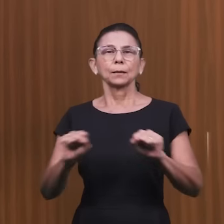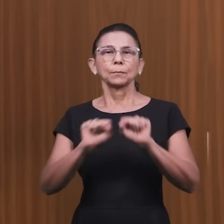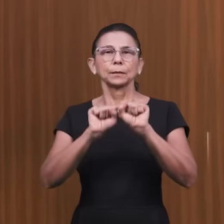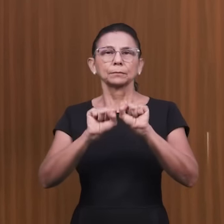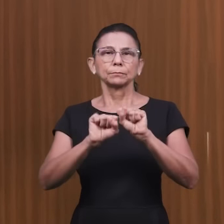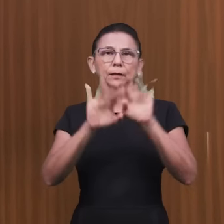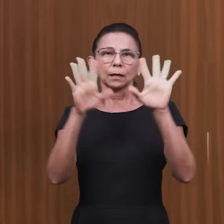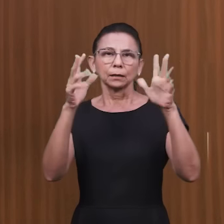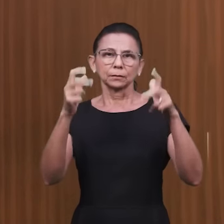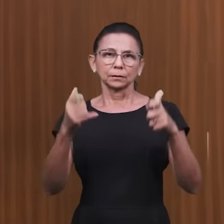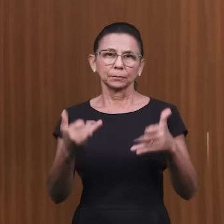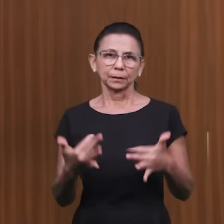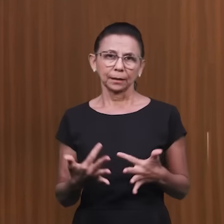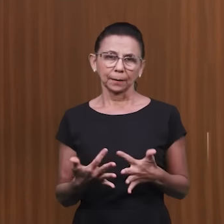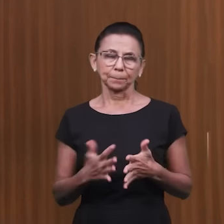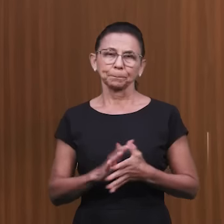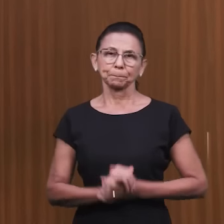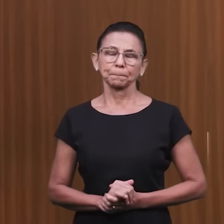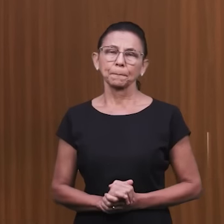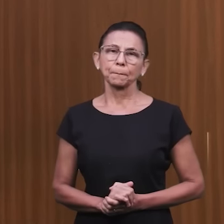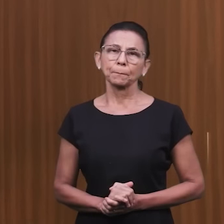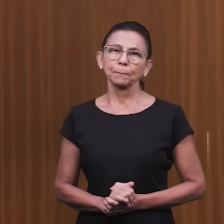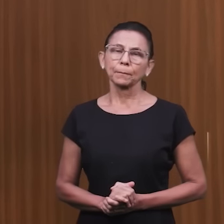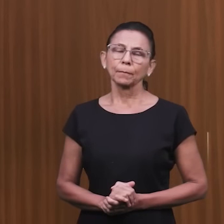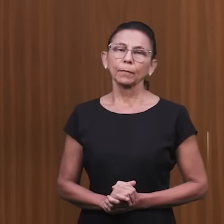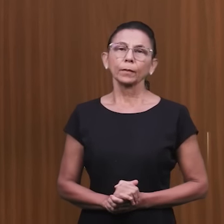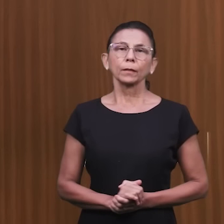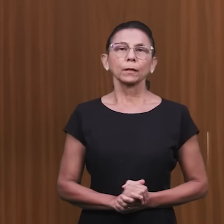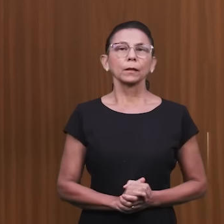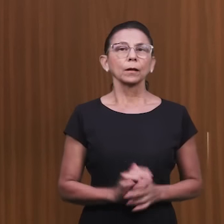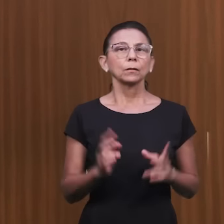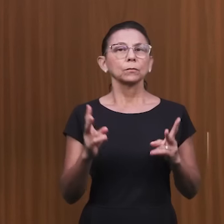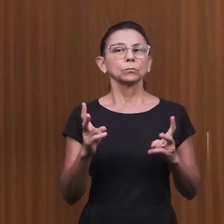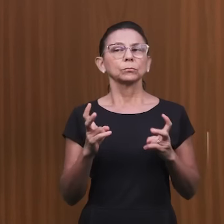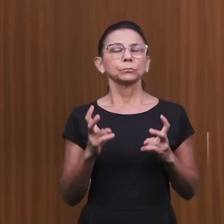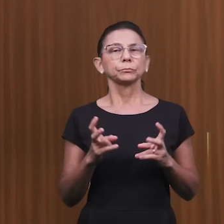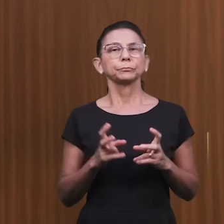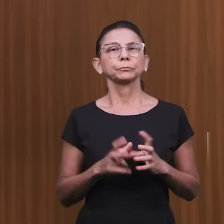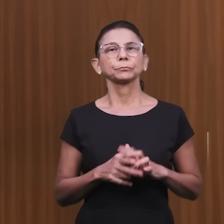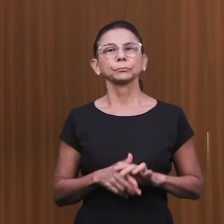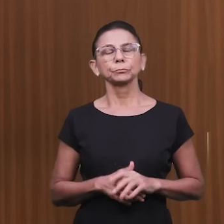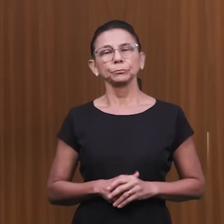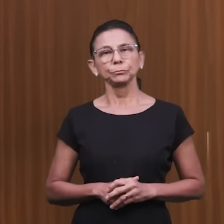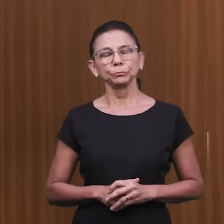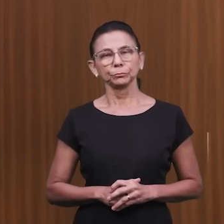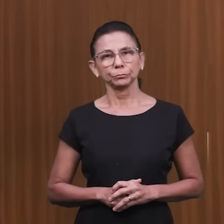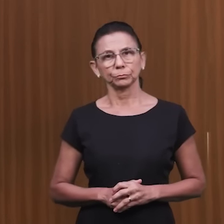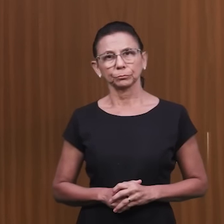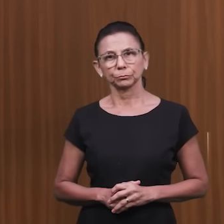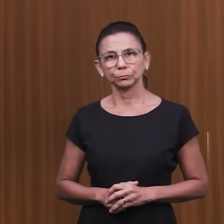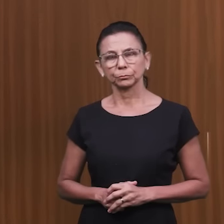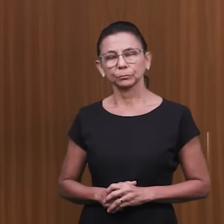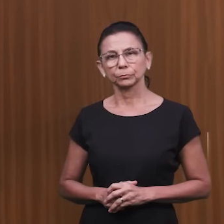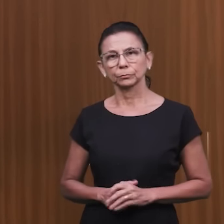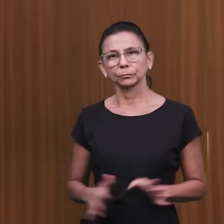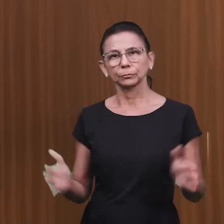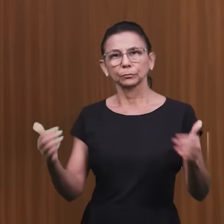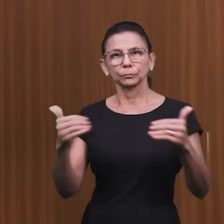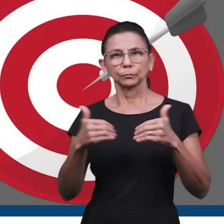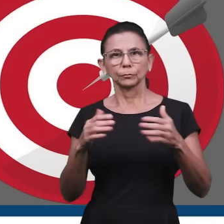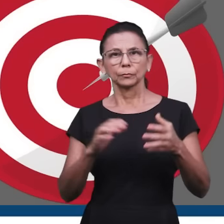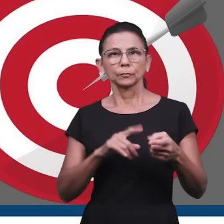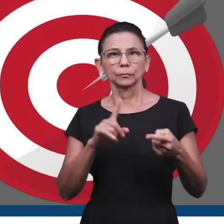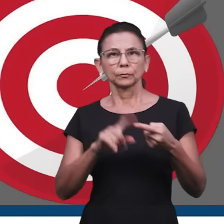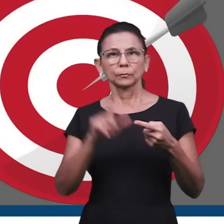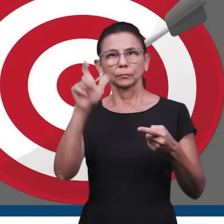sanadas. E aqui nós temos um olhar além do espectro, que nós vamos observar as potencialidades da pessoa que tem autismo.